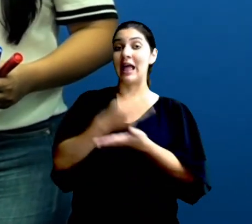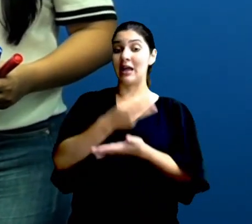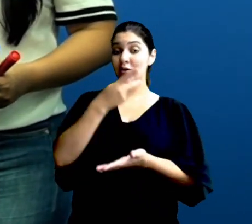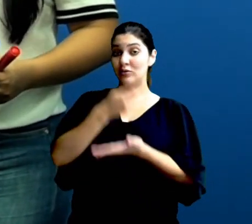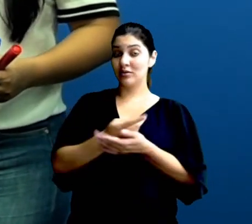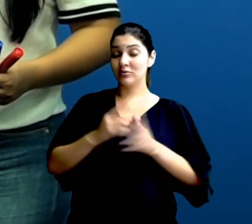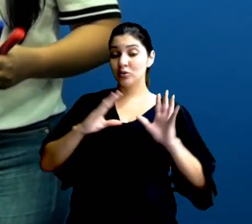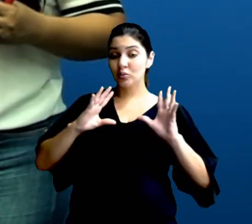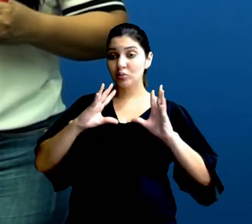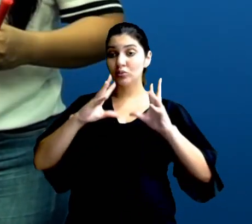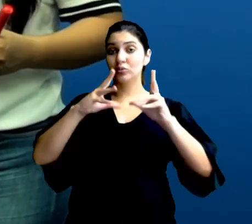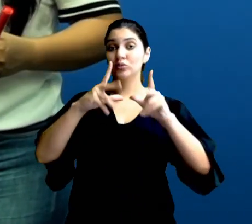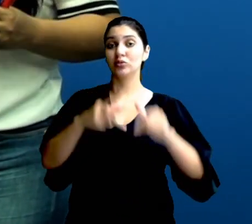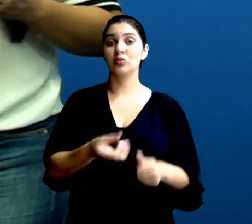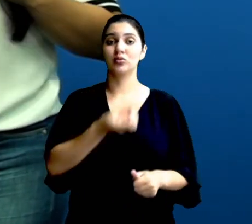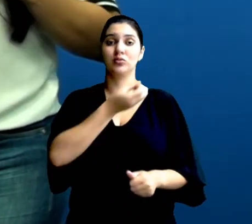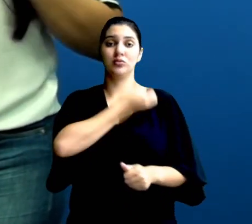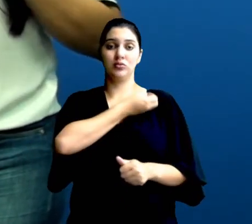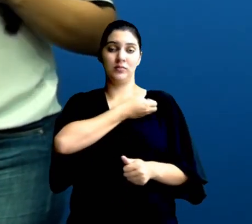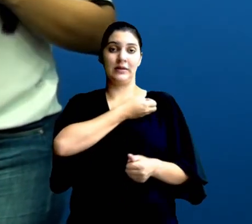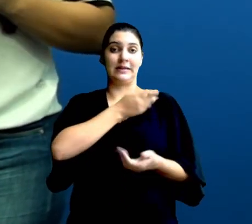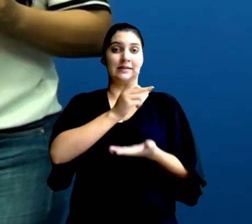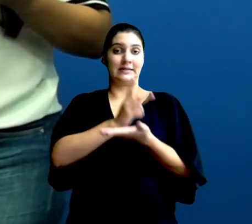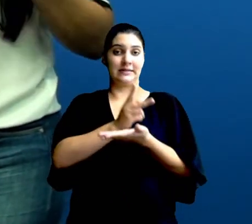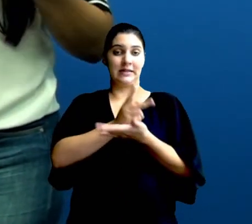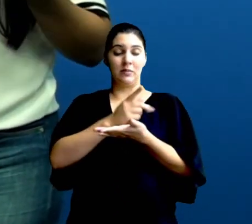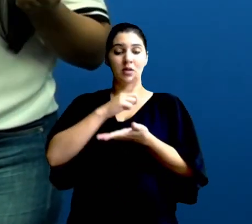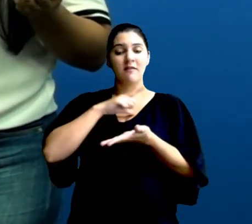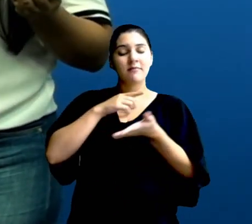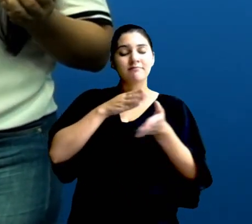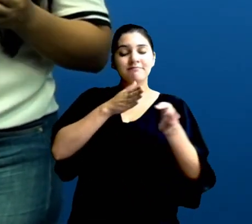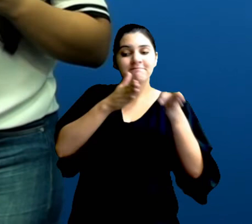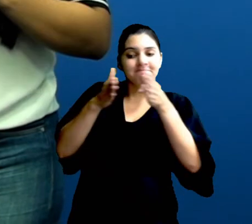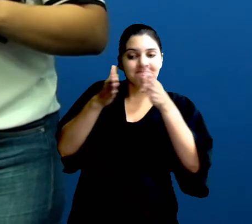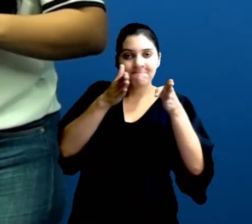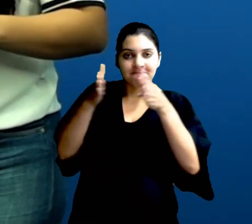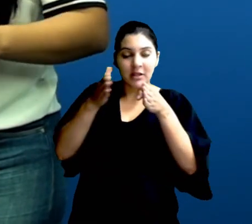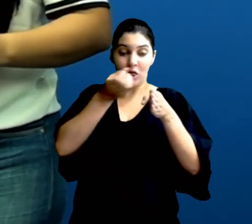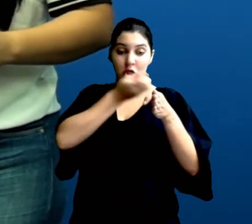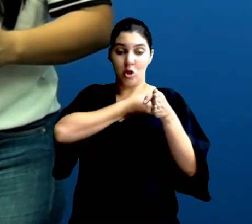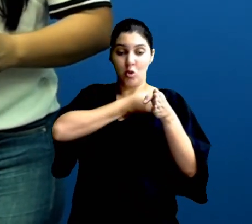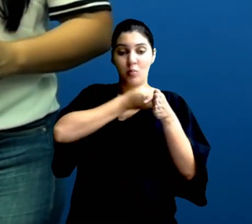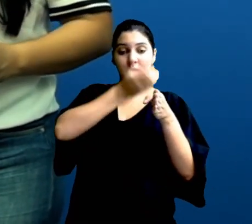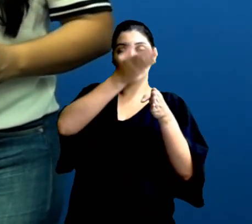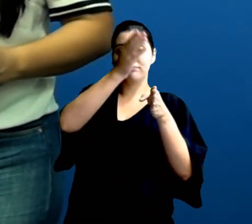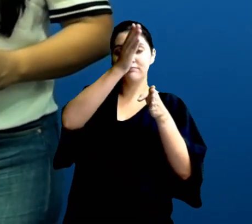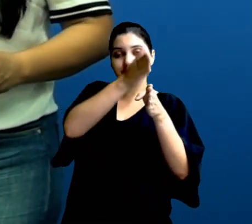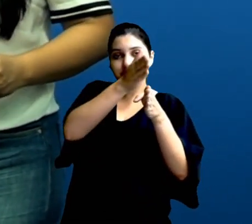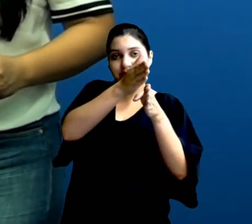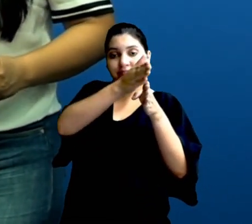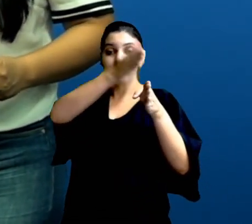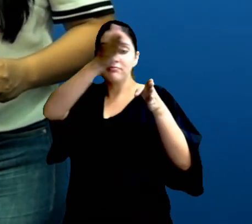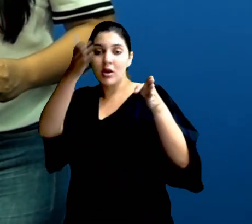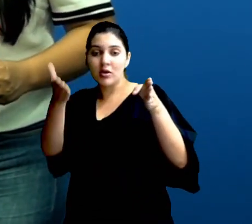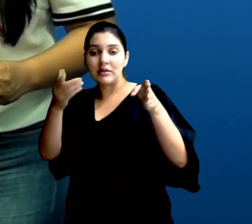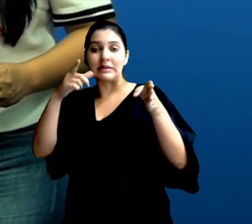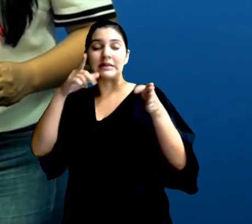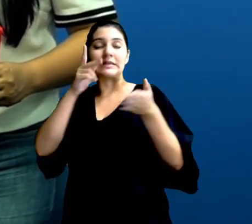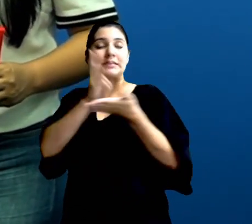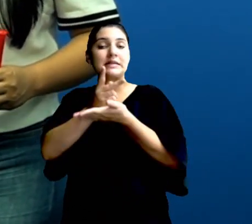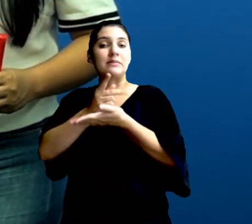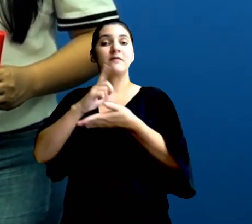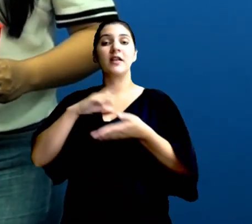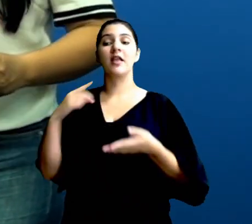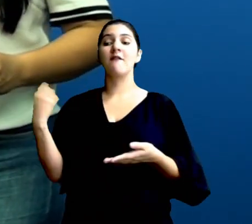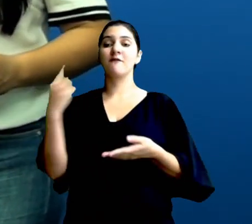os números. Então, sempre em um intervalo de um número para outro, sempre vai existir